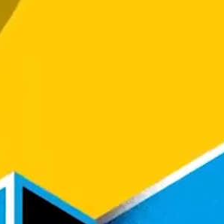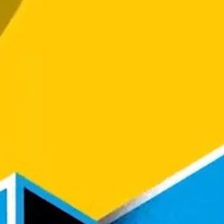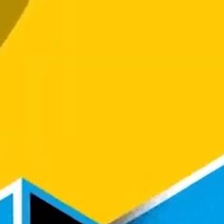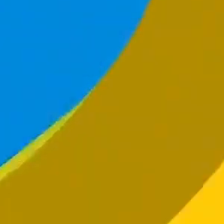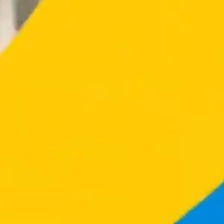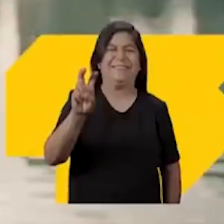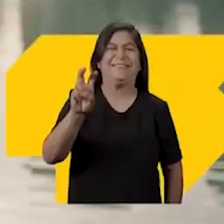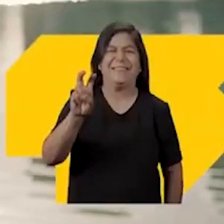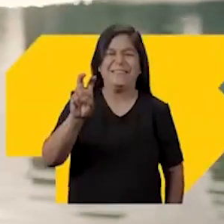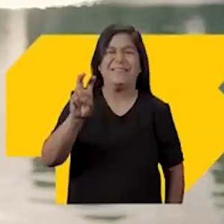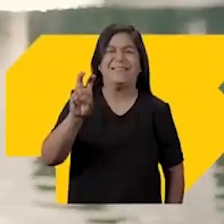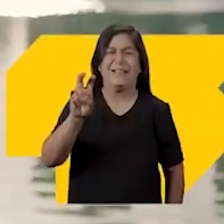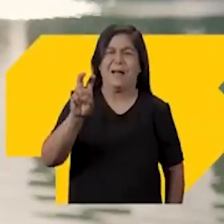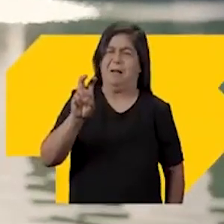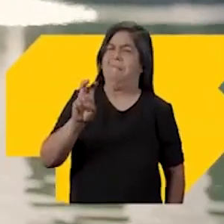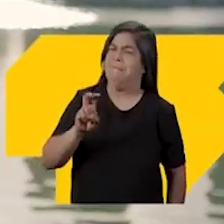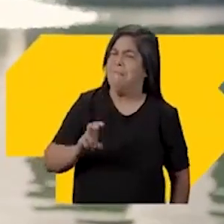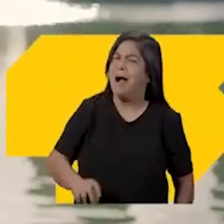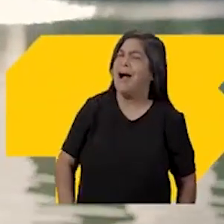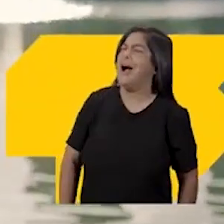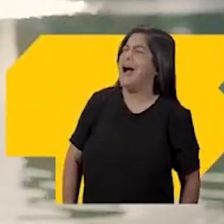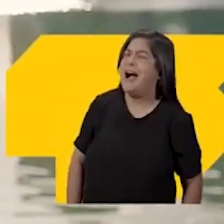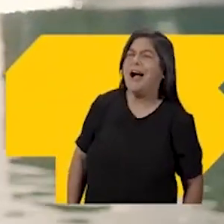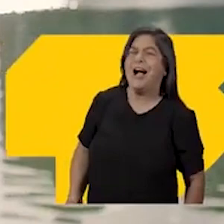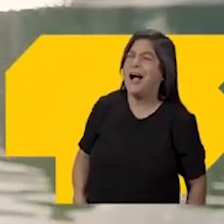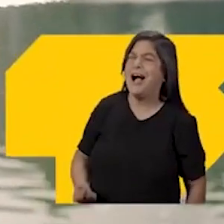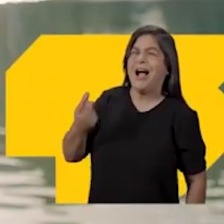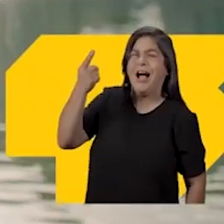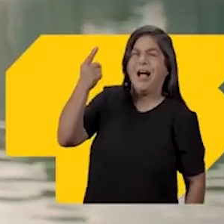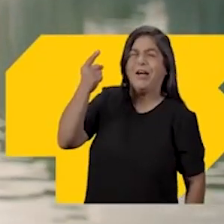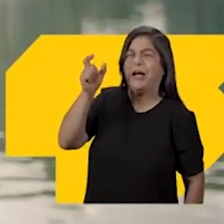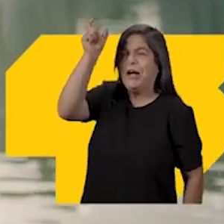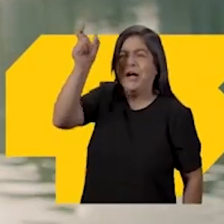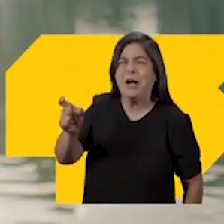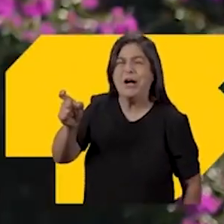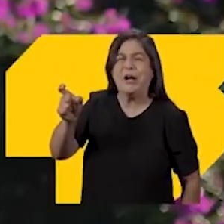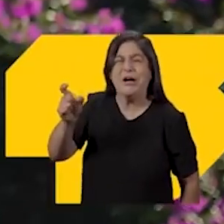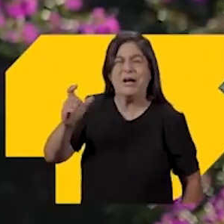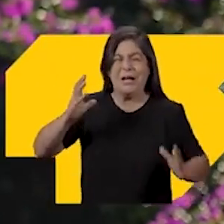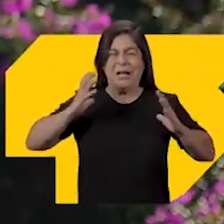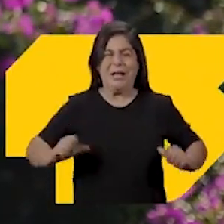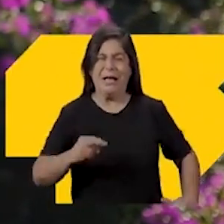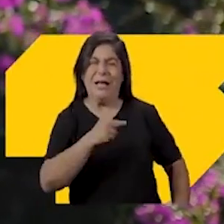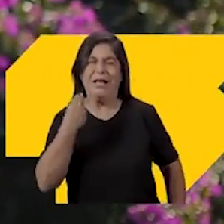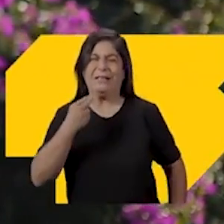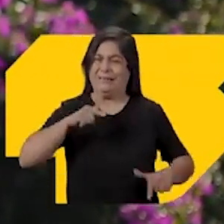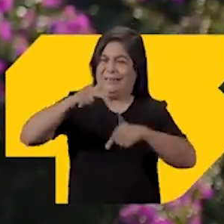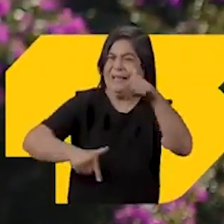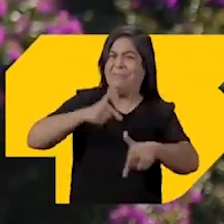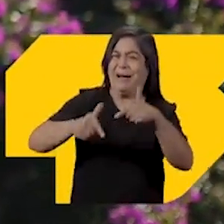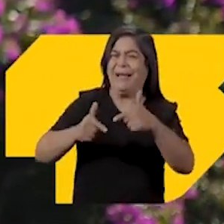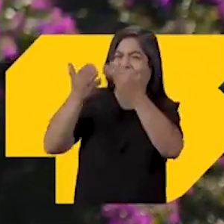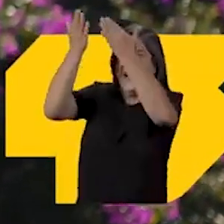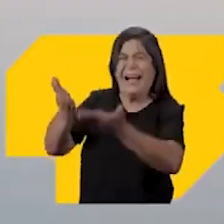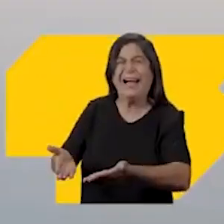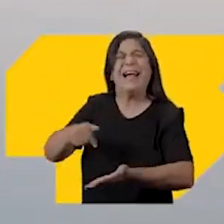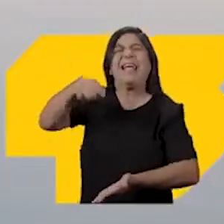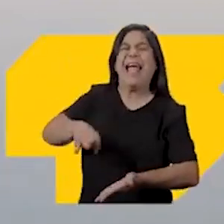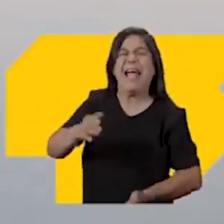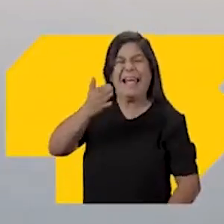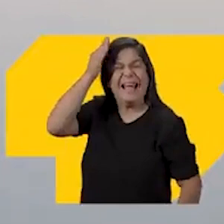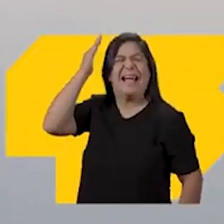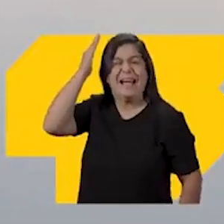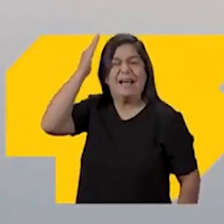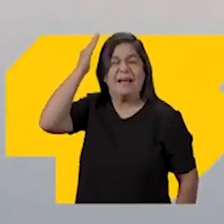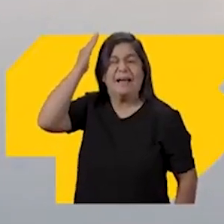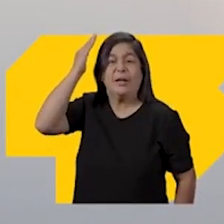Igor! Rapaz, se tem um caba ficha limpa que sabe trabalhar, esse caba é Pedro. O que ele fez em